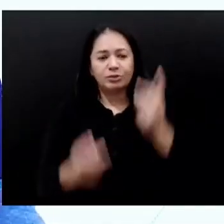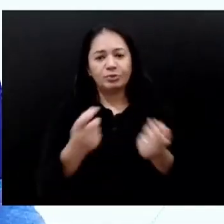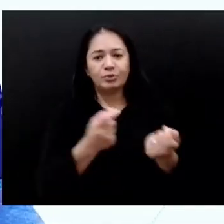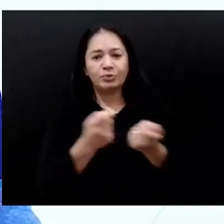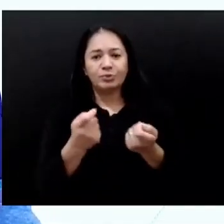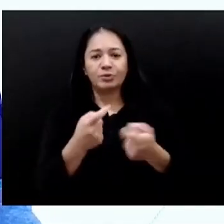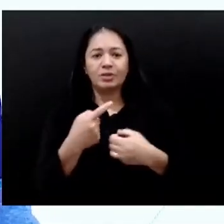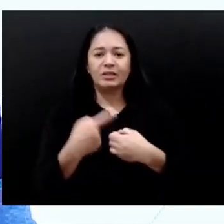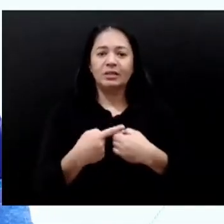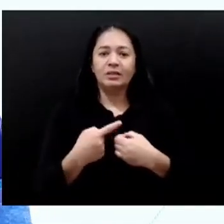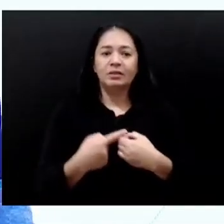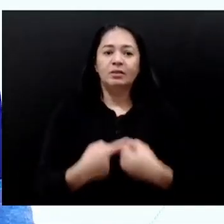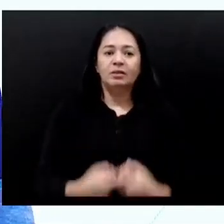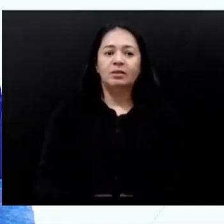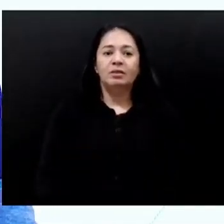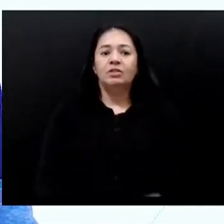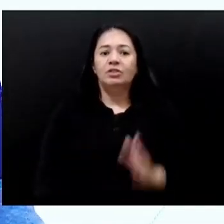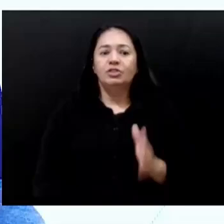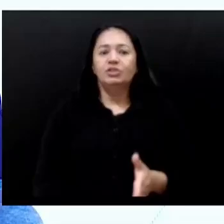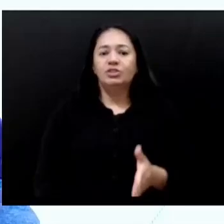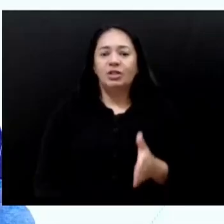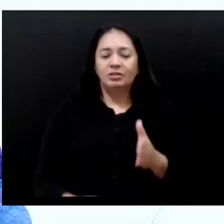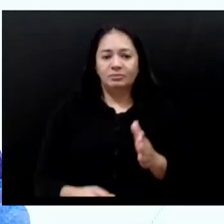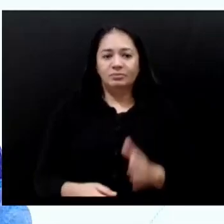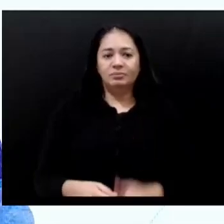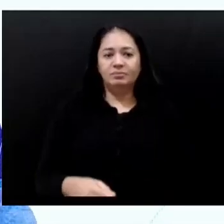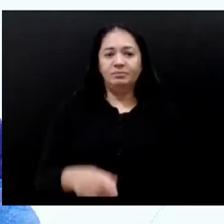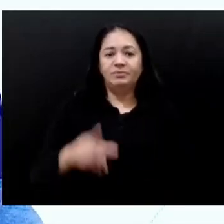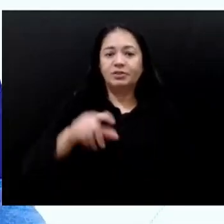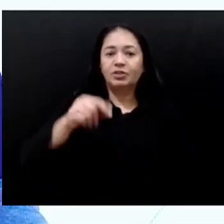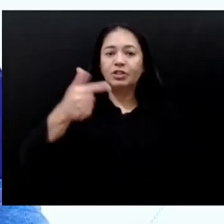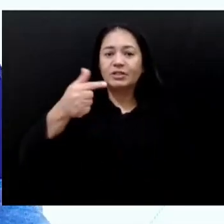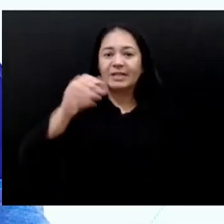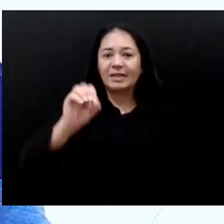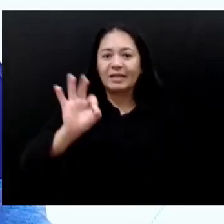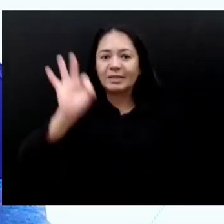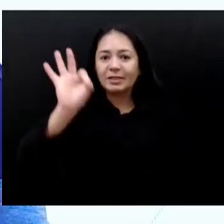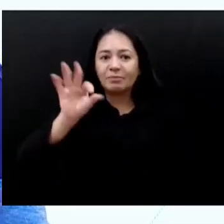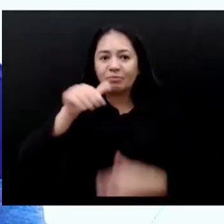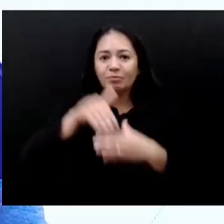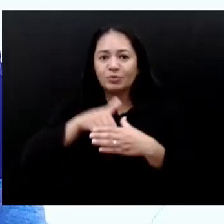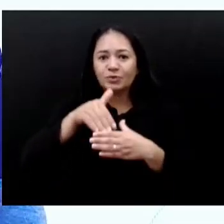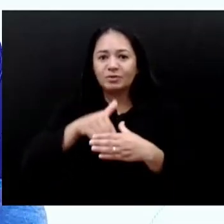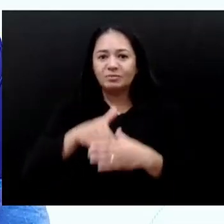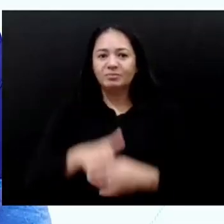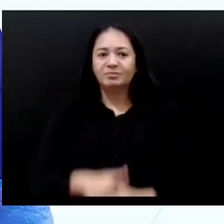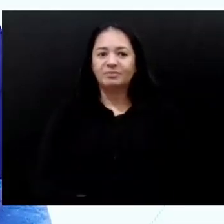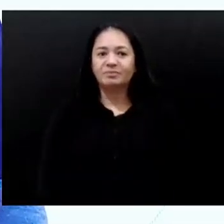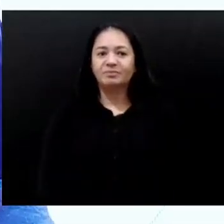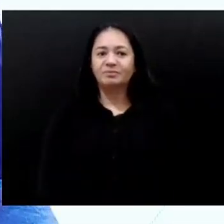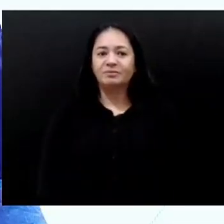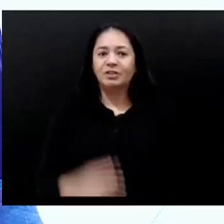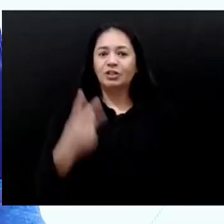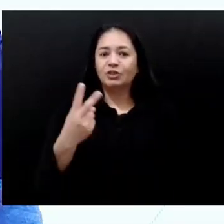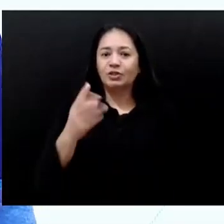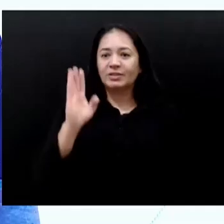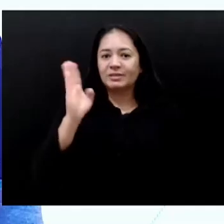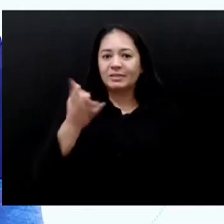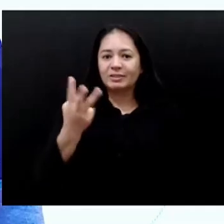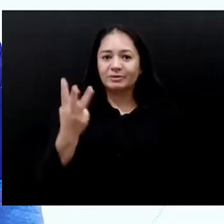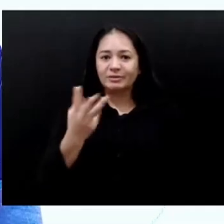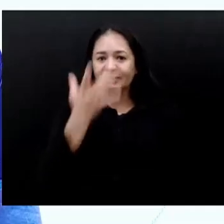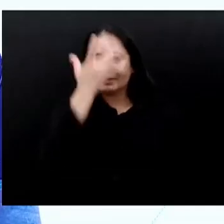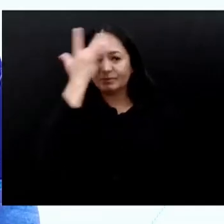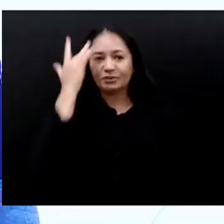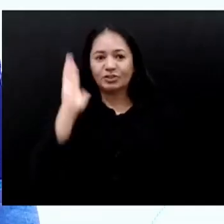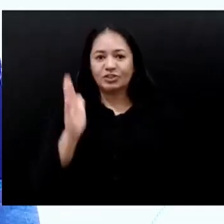foi reeleito com quase 70%, né, 2/3 das pessoas, 2 em cada 3